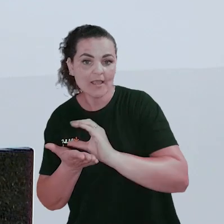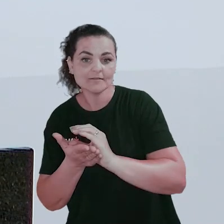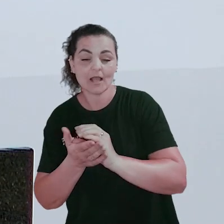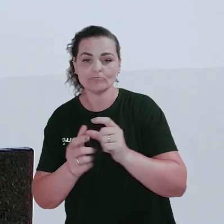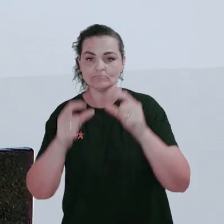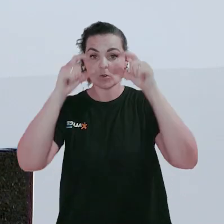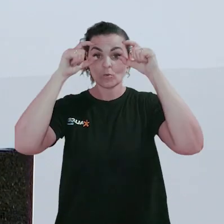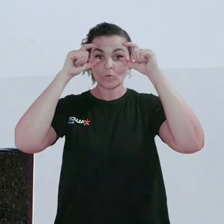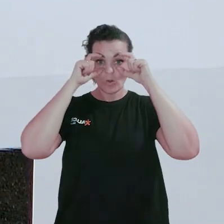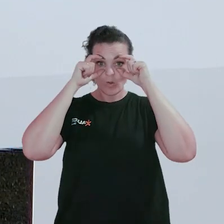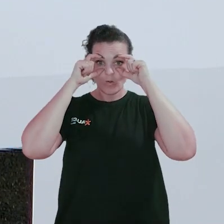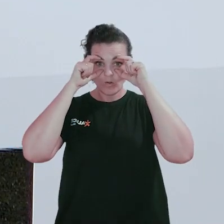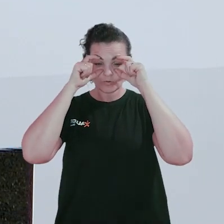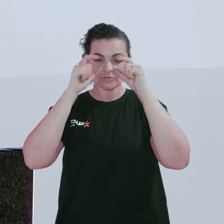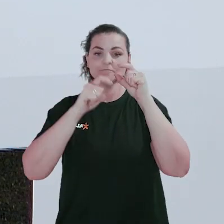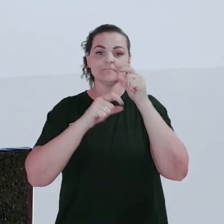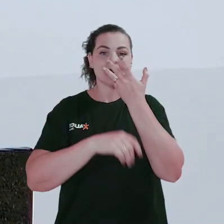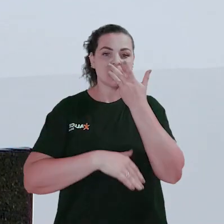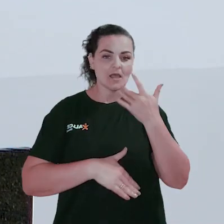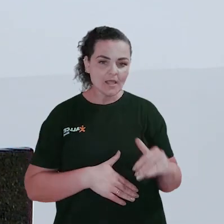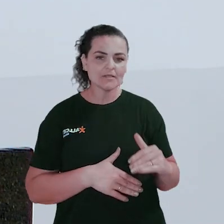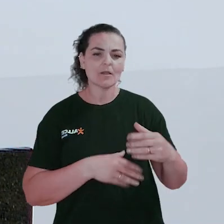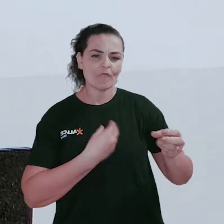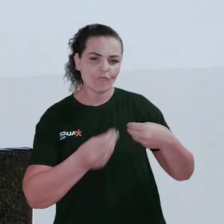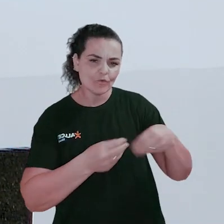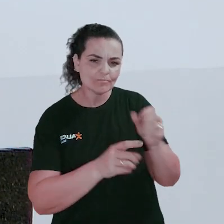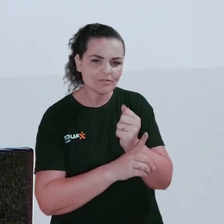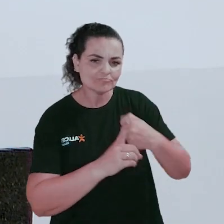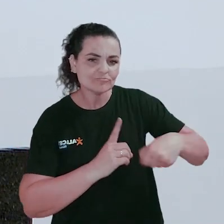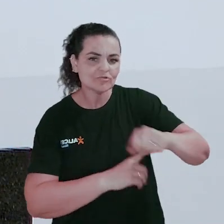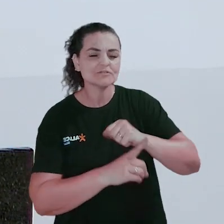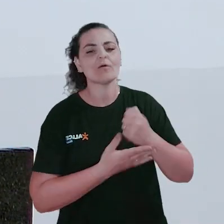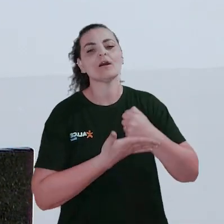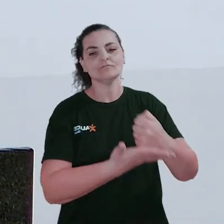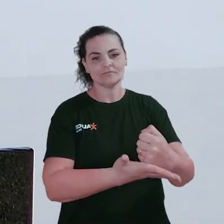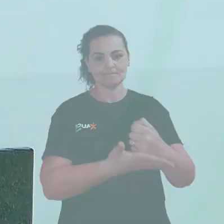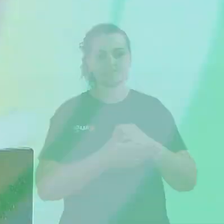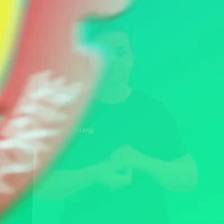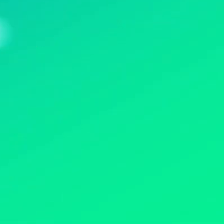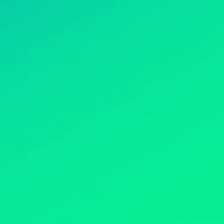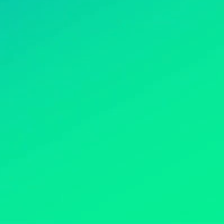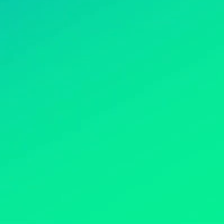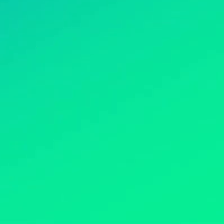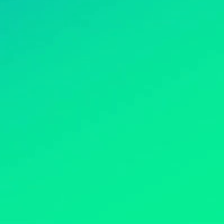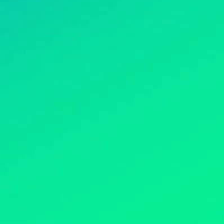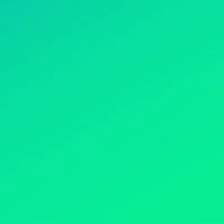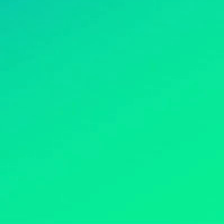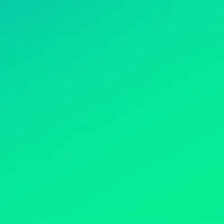aquisição de óculos de grau para crianças em vulnerabilidade social.